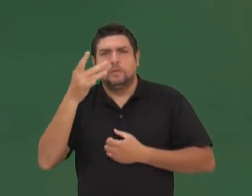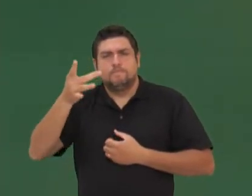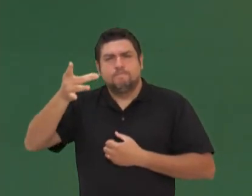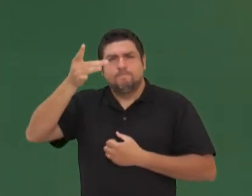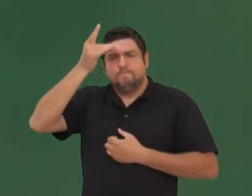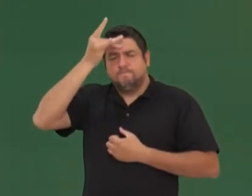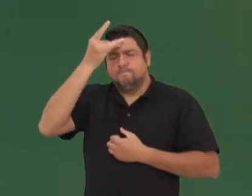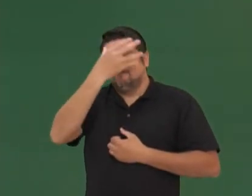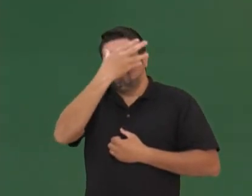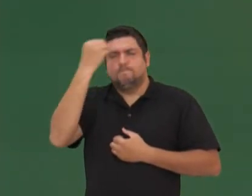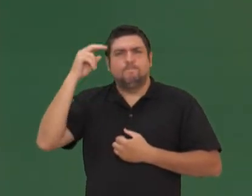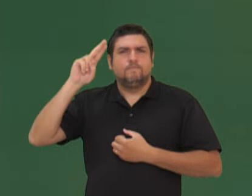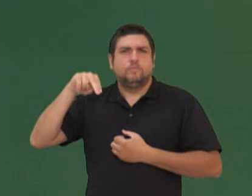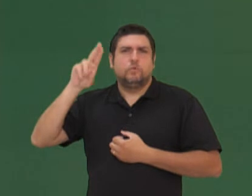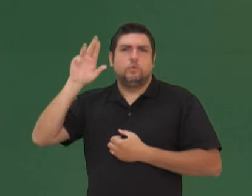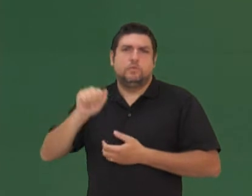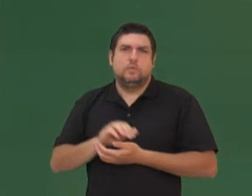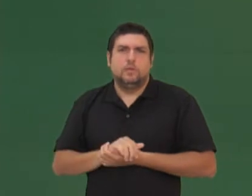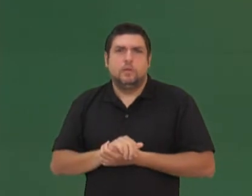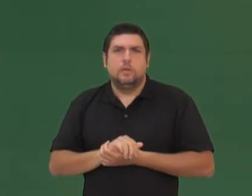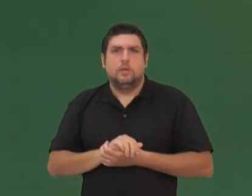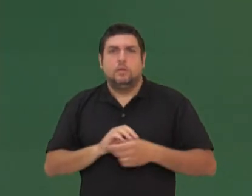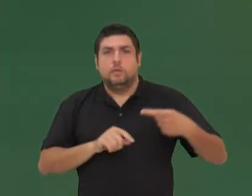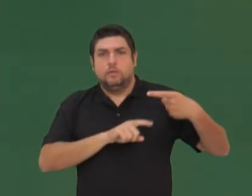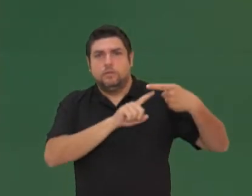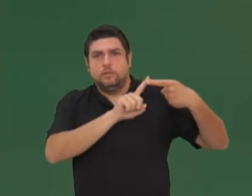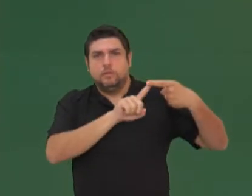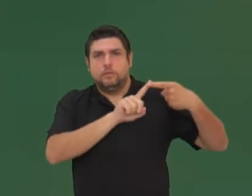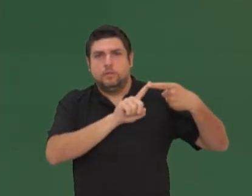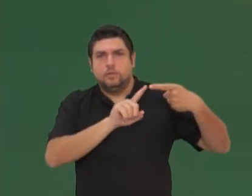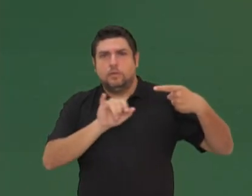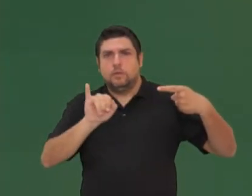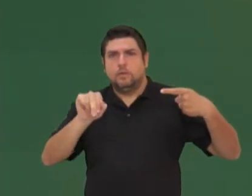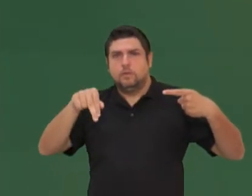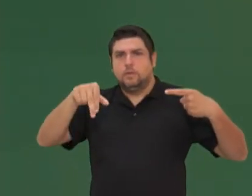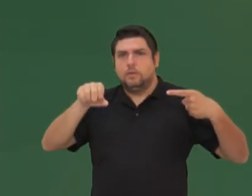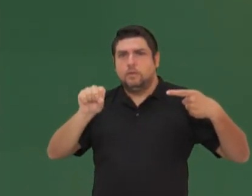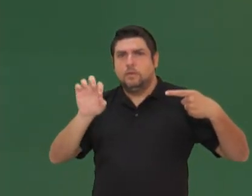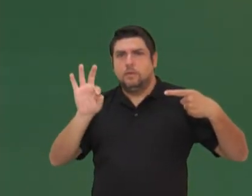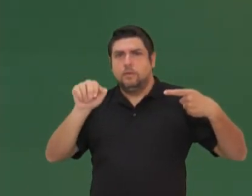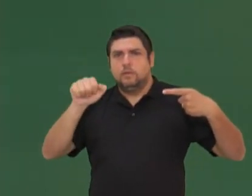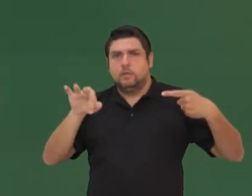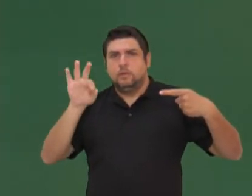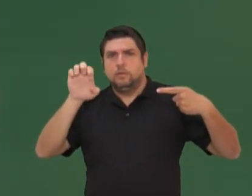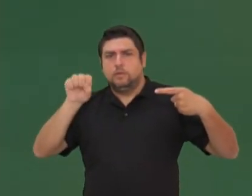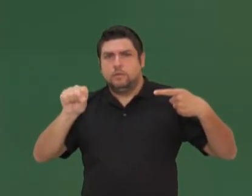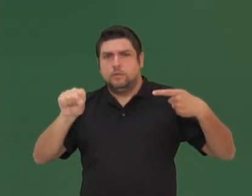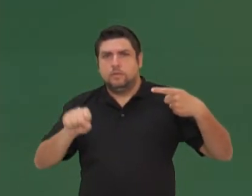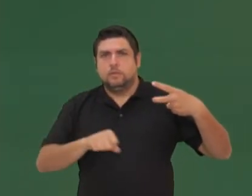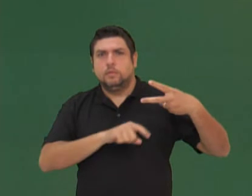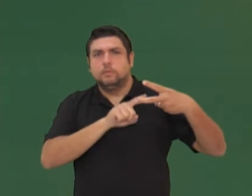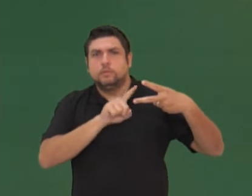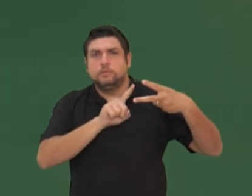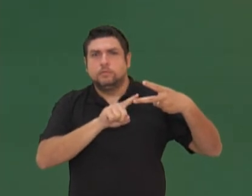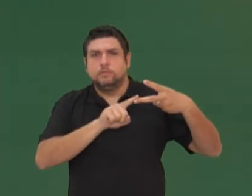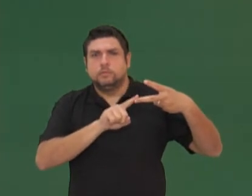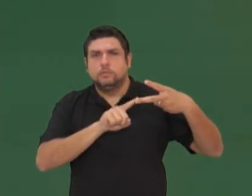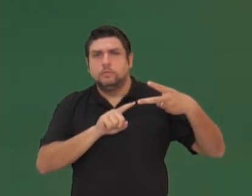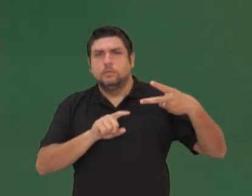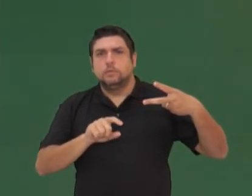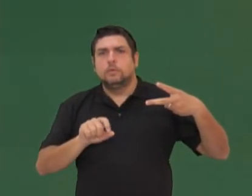inesquecíveis? Uno intitulado Instantes, ¿sí? Y el otro titulado